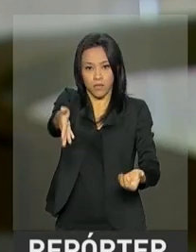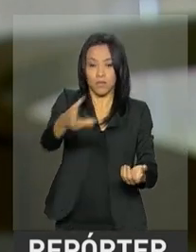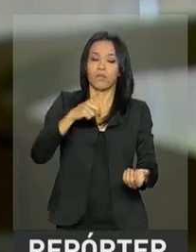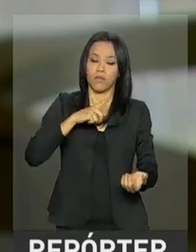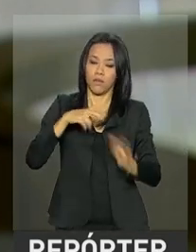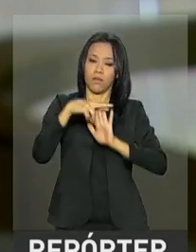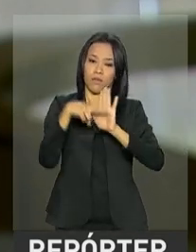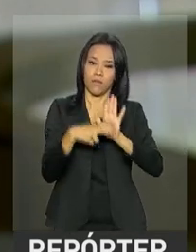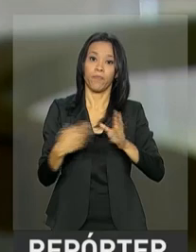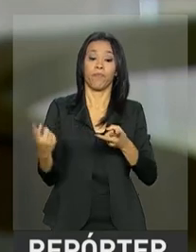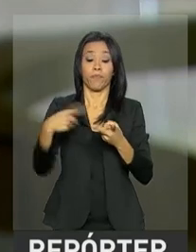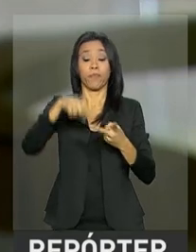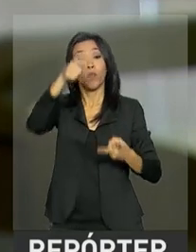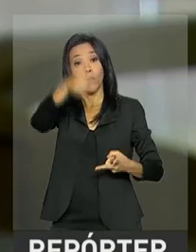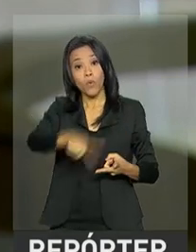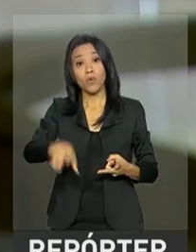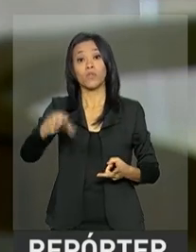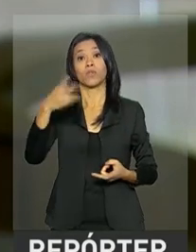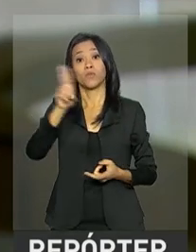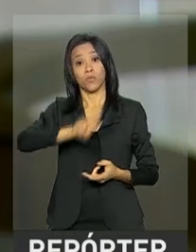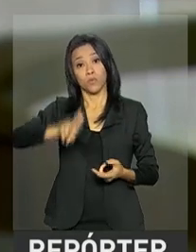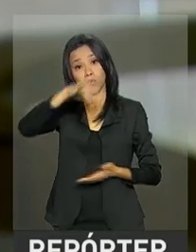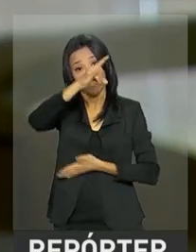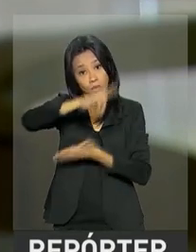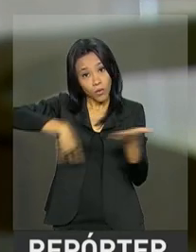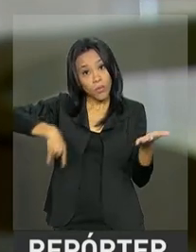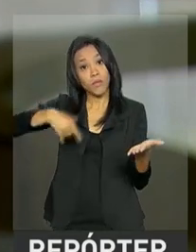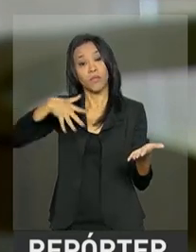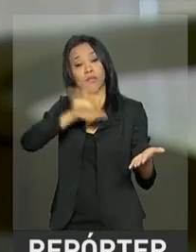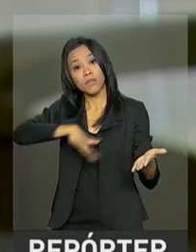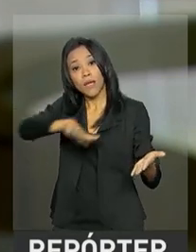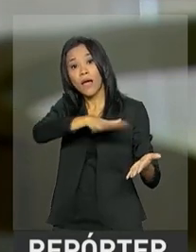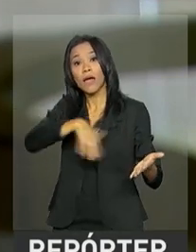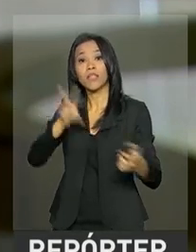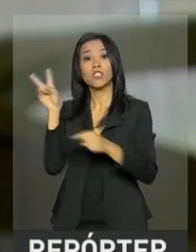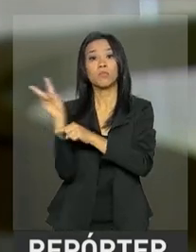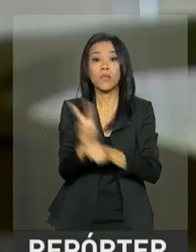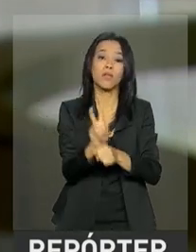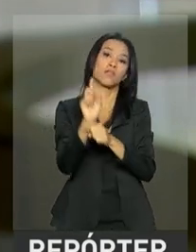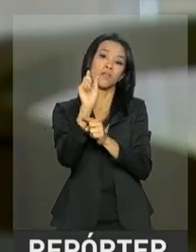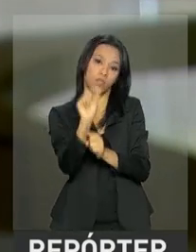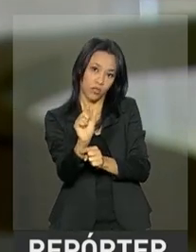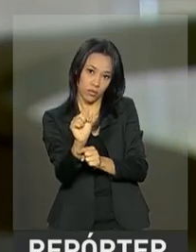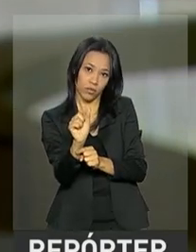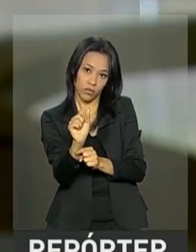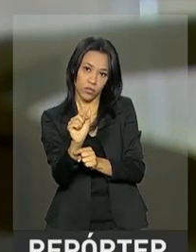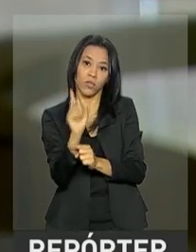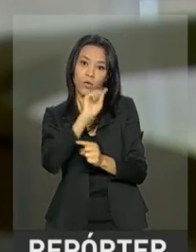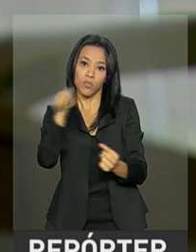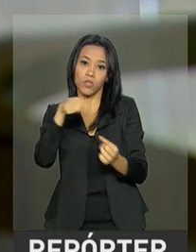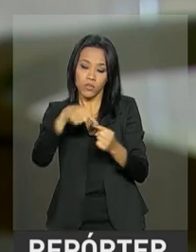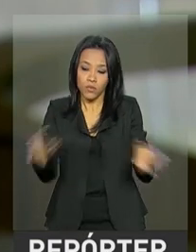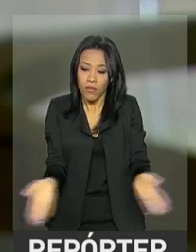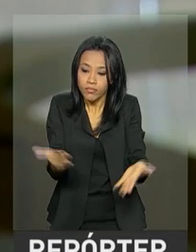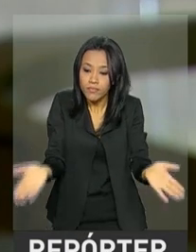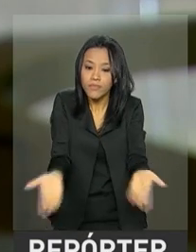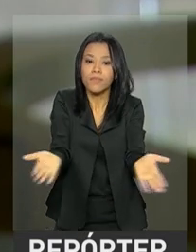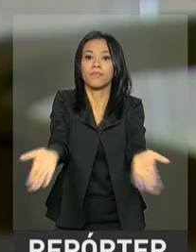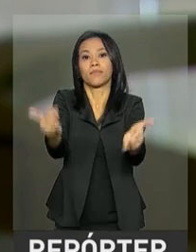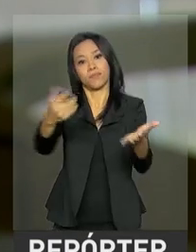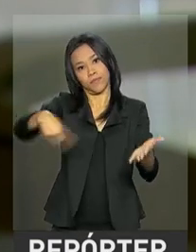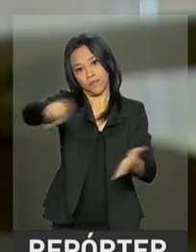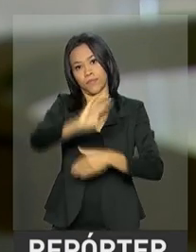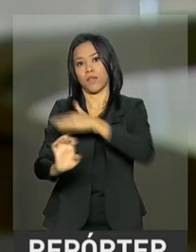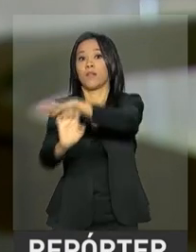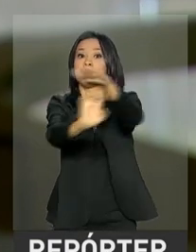permitido o uso do título minerário como garantia em financiamentos estimulando a criação de linhas de crédito e incentivando